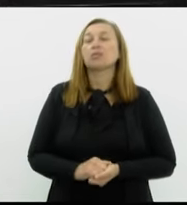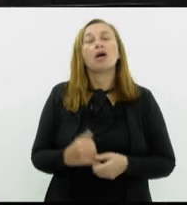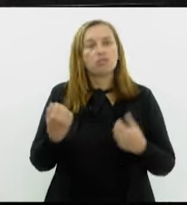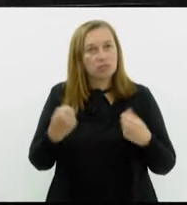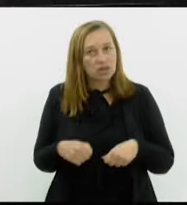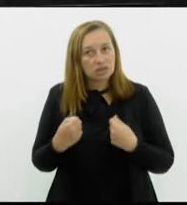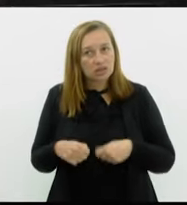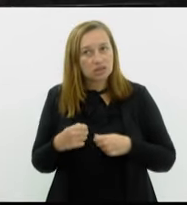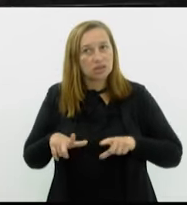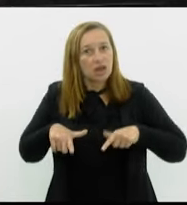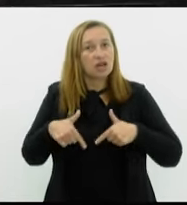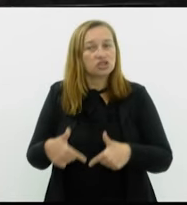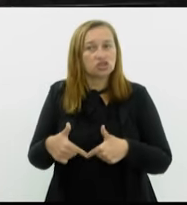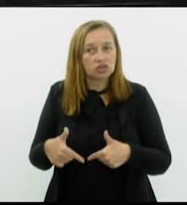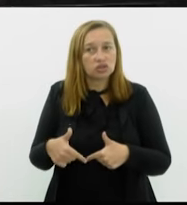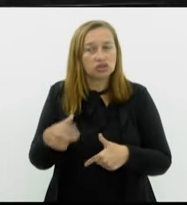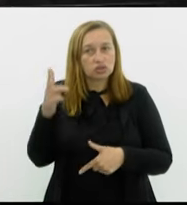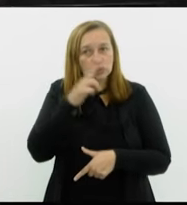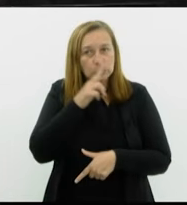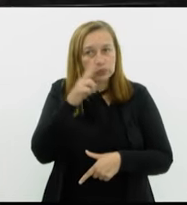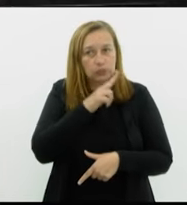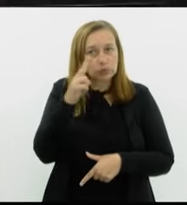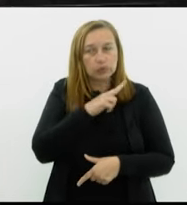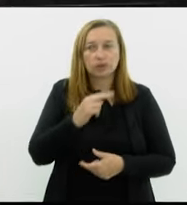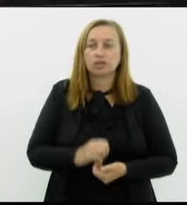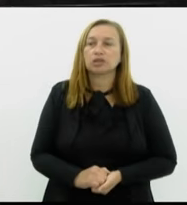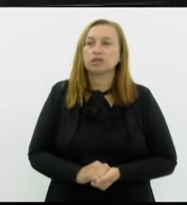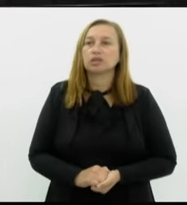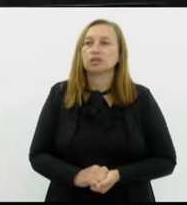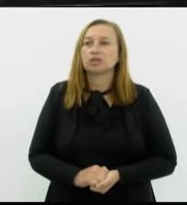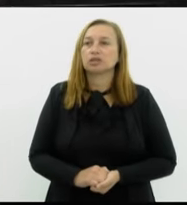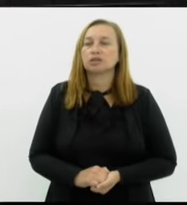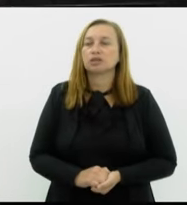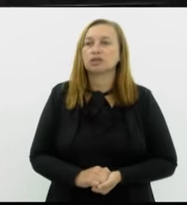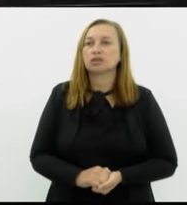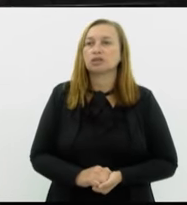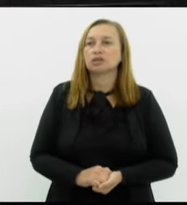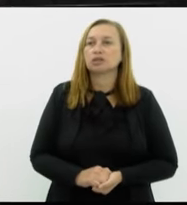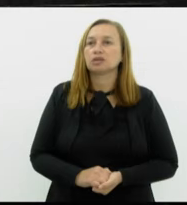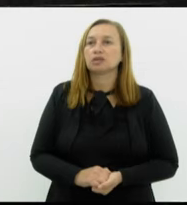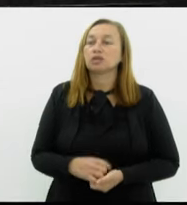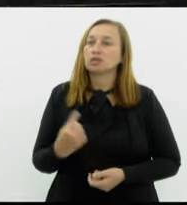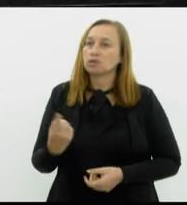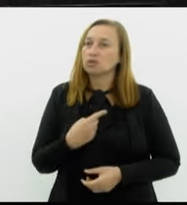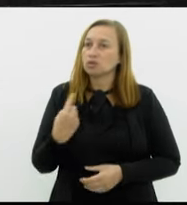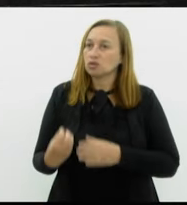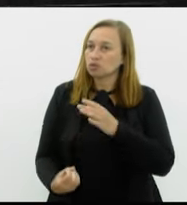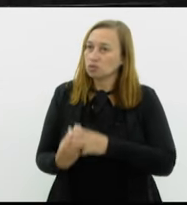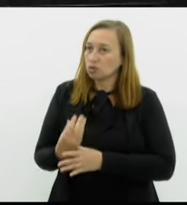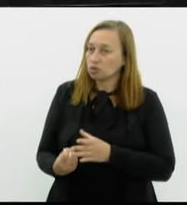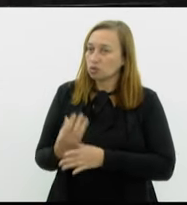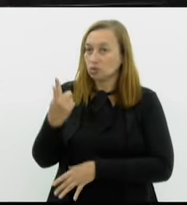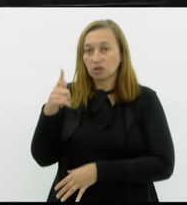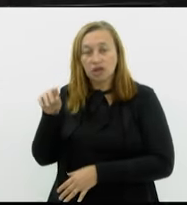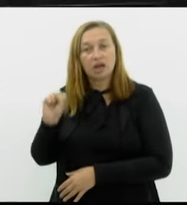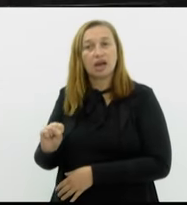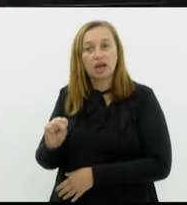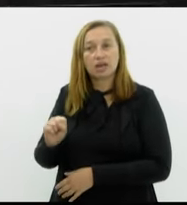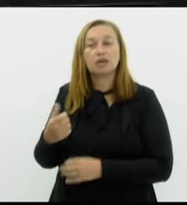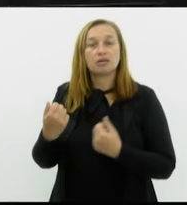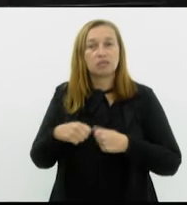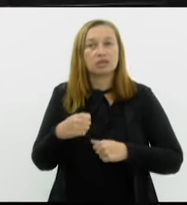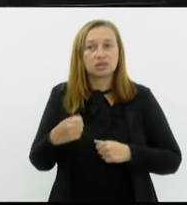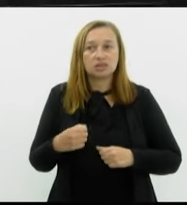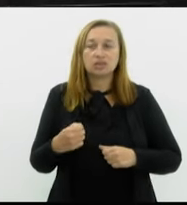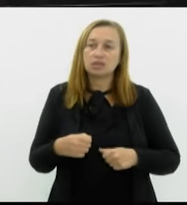Precisa ser ativado o mais rápido possível. Nós somos grandes produtores de gás, tem que apostar